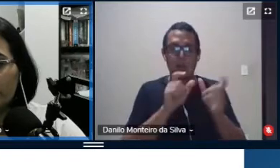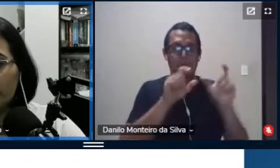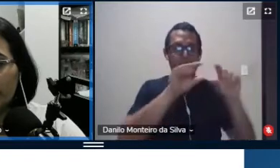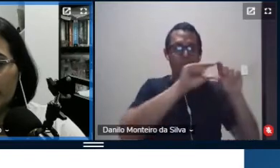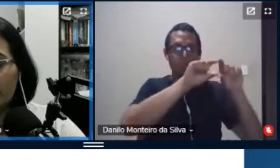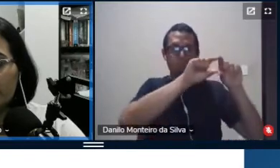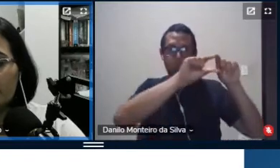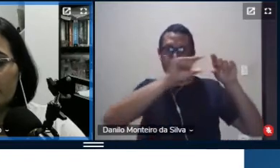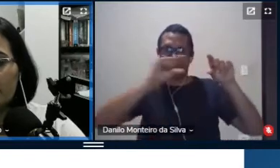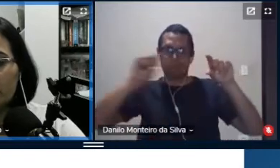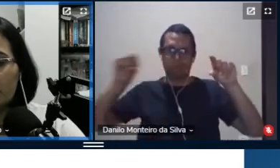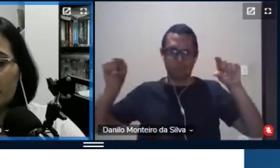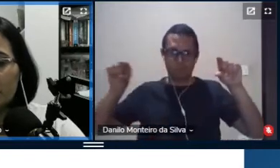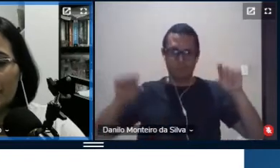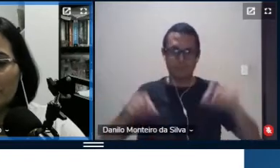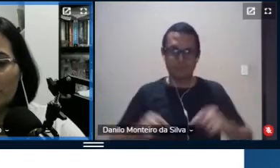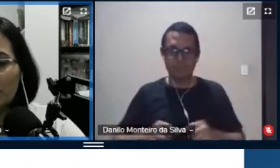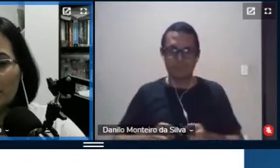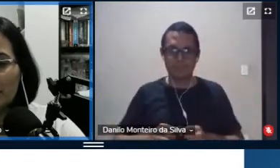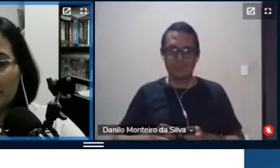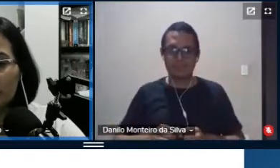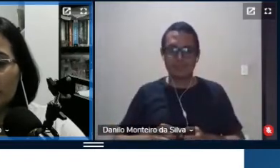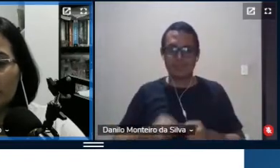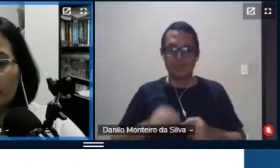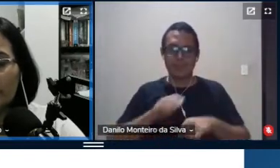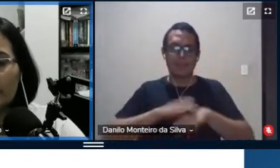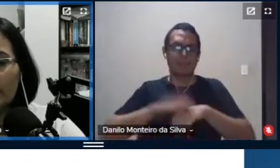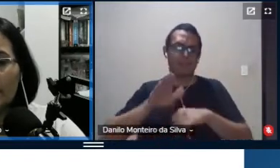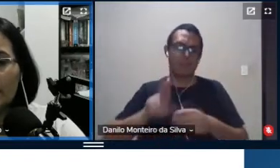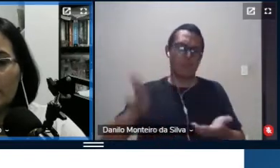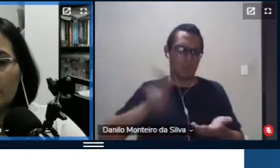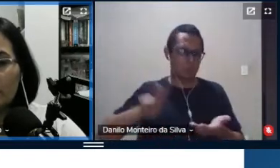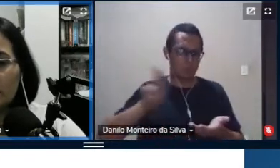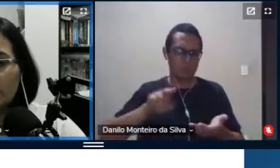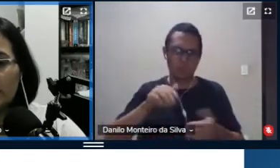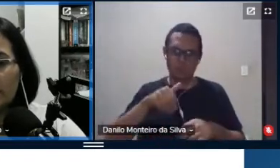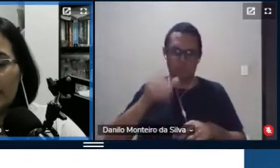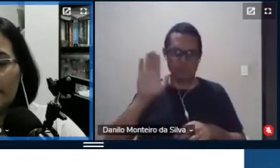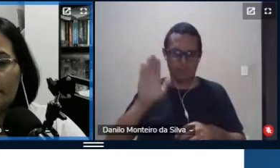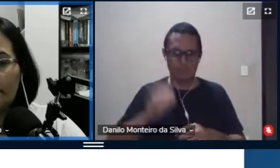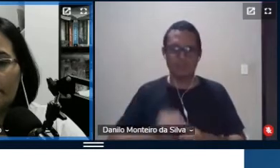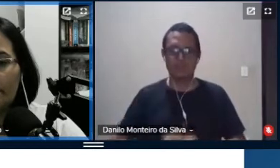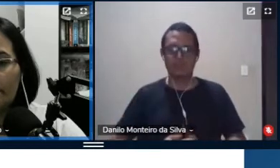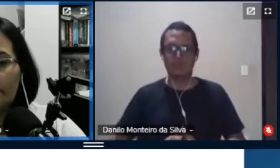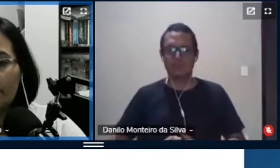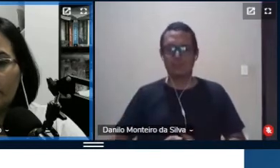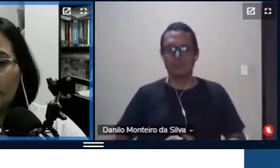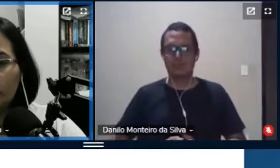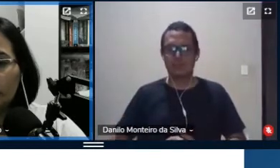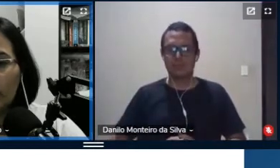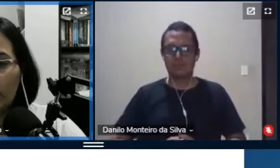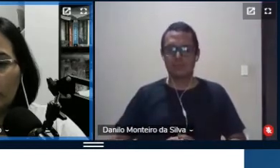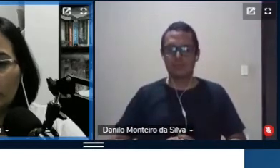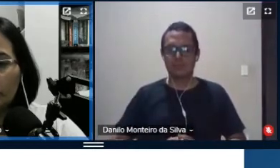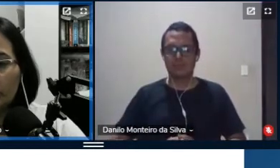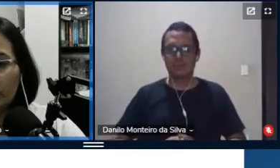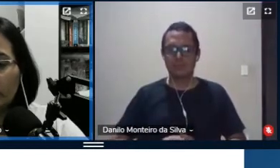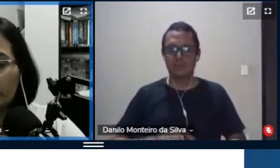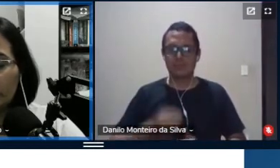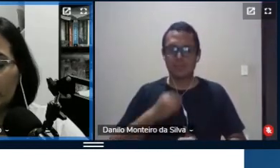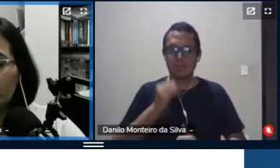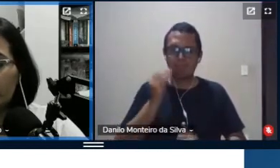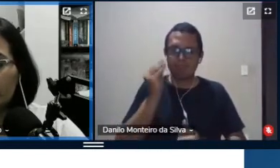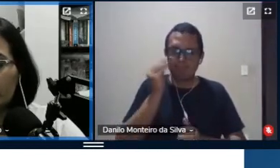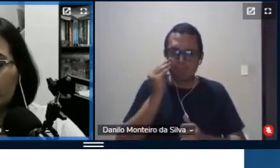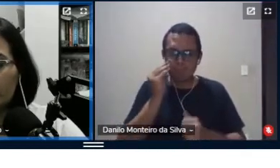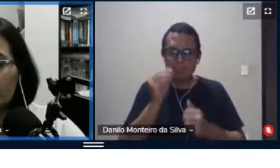tá? Os maiores são os que são mais utilizados. E eu vou tentar pontuar alguns